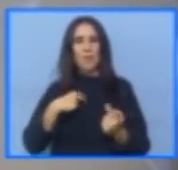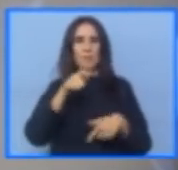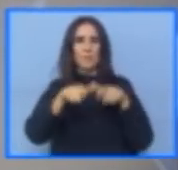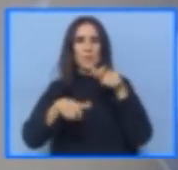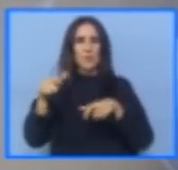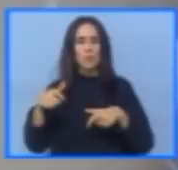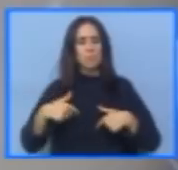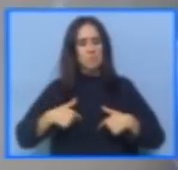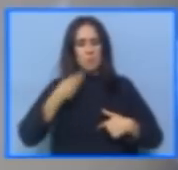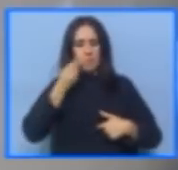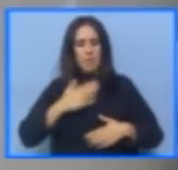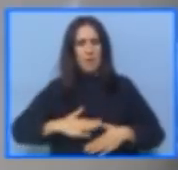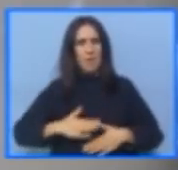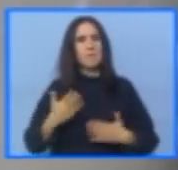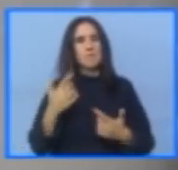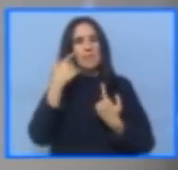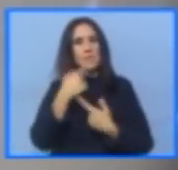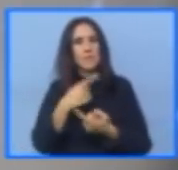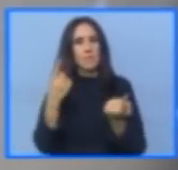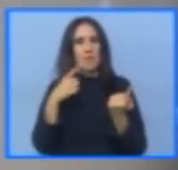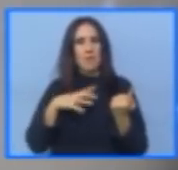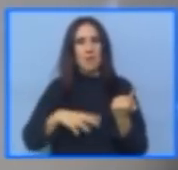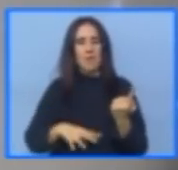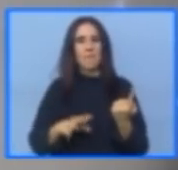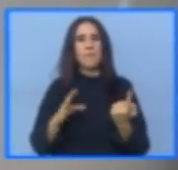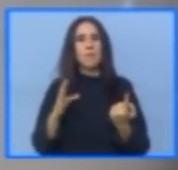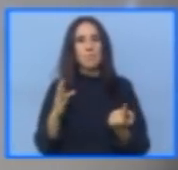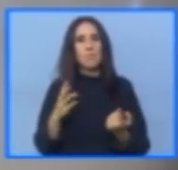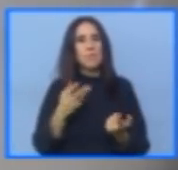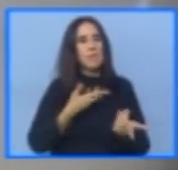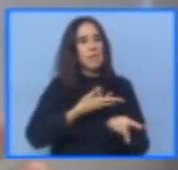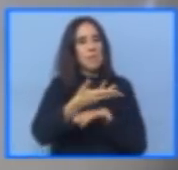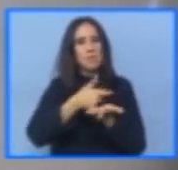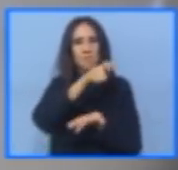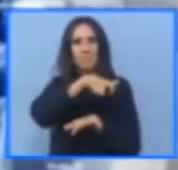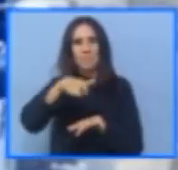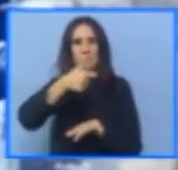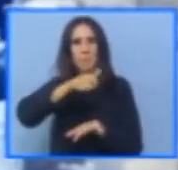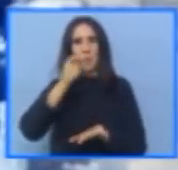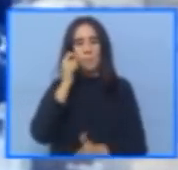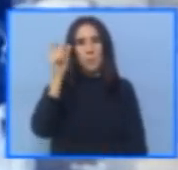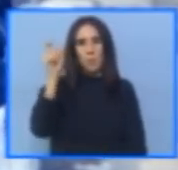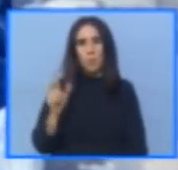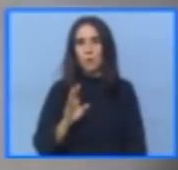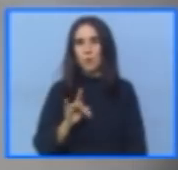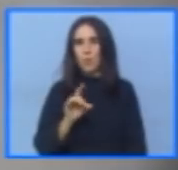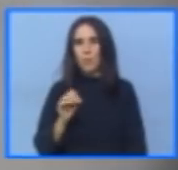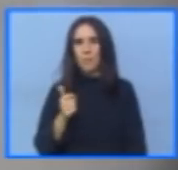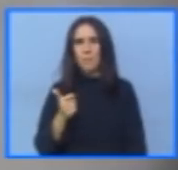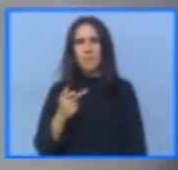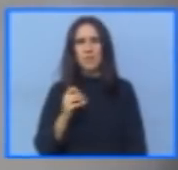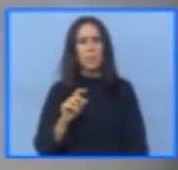do seu umbigo, e que se queiram afirmar, digamos, por exclusão da relação com o outro. João Batista é o oposto. Não é